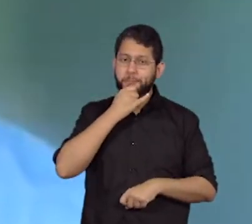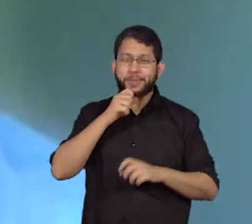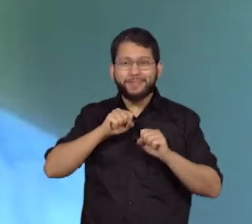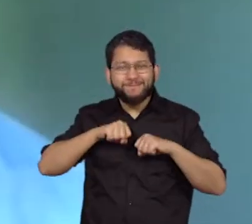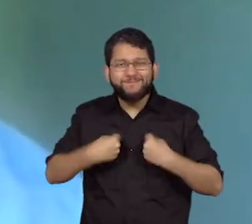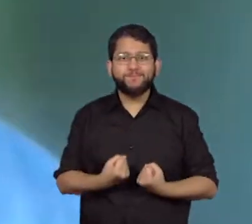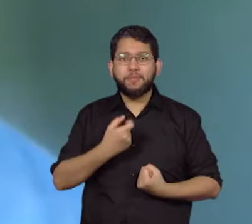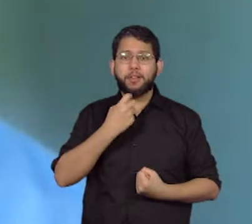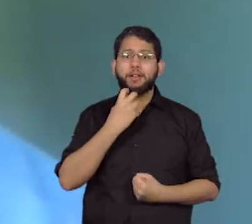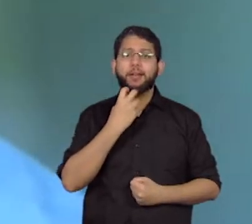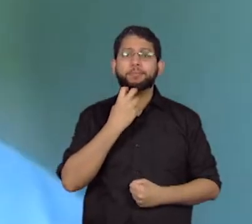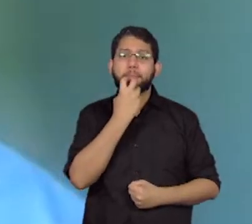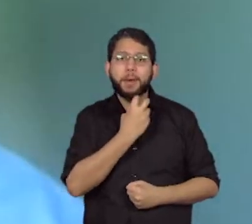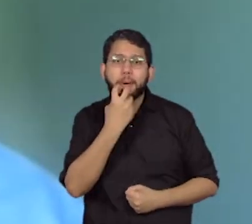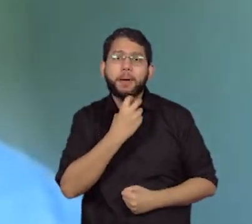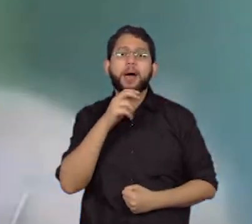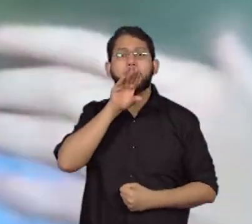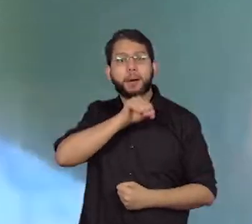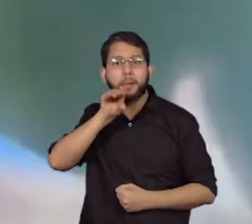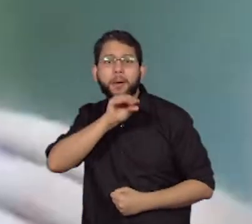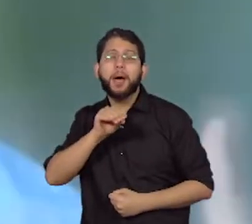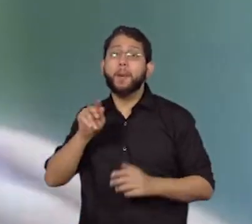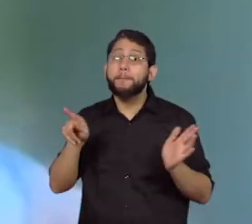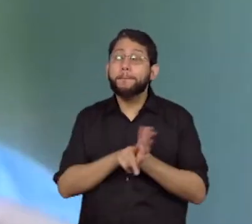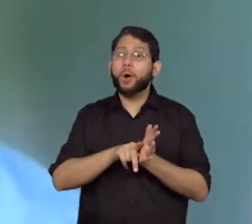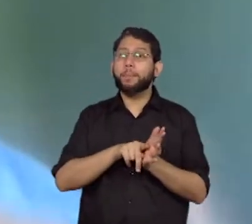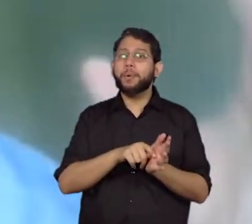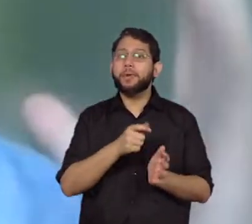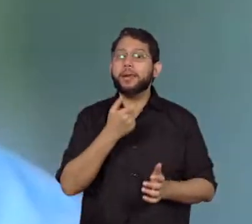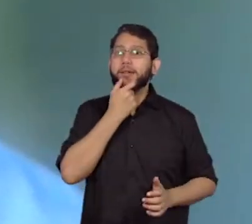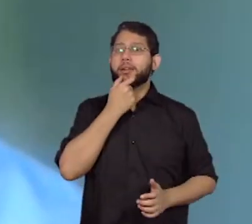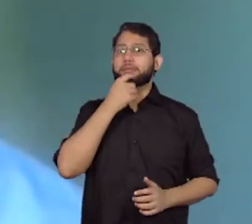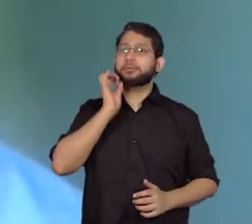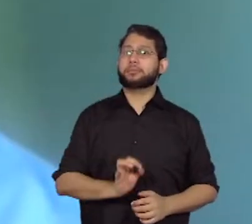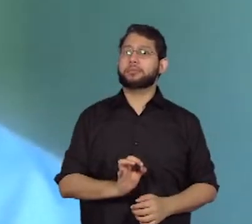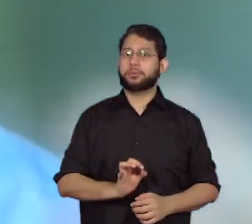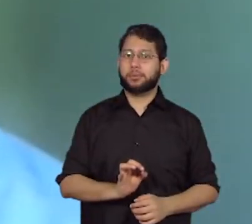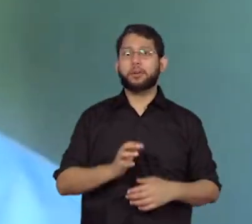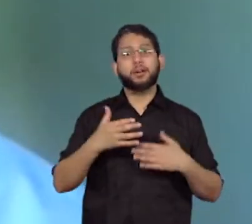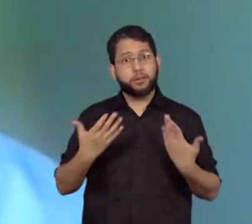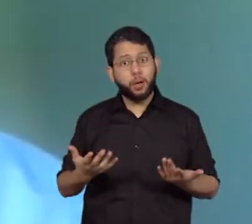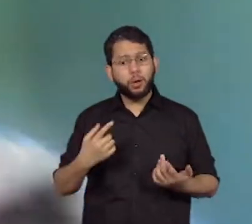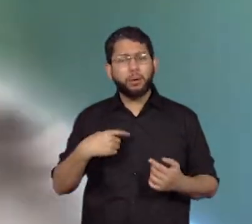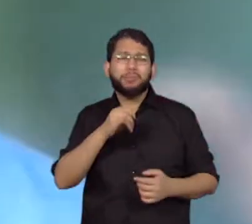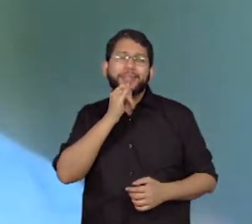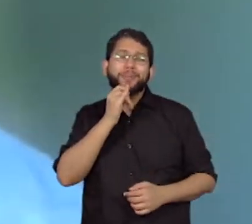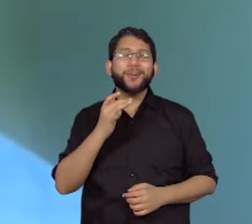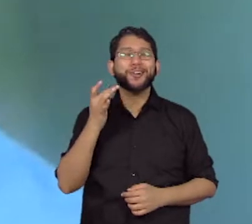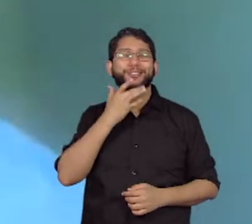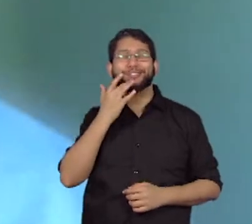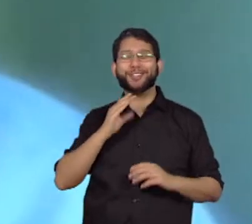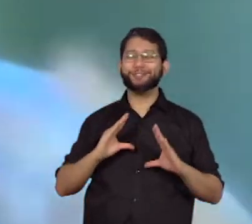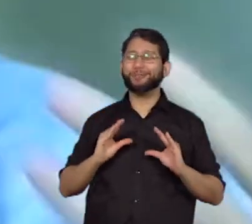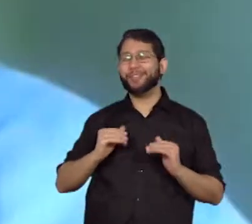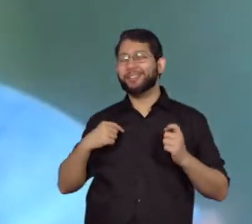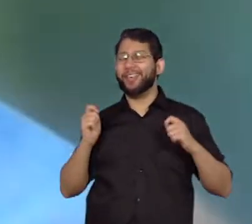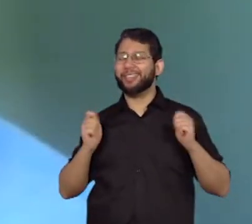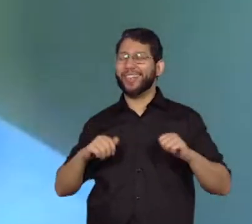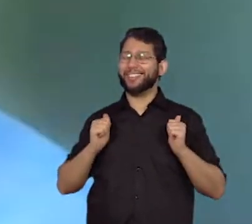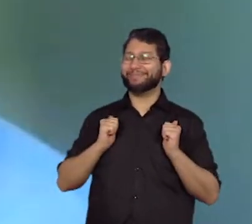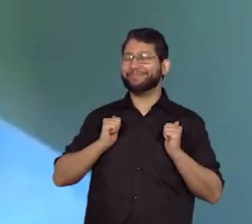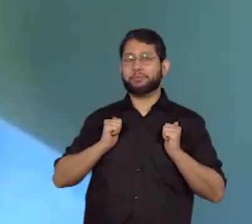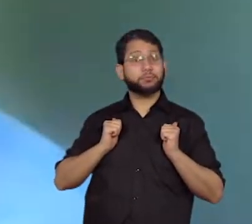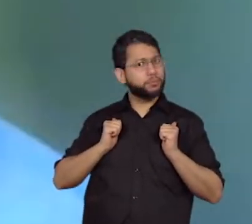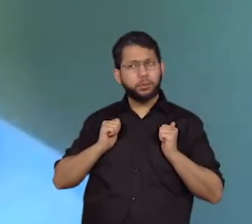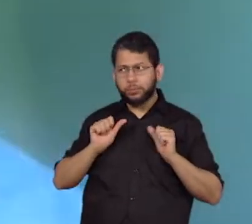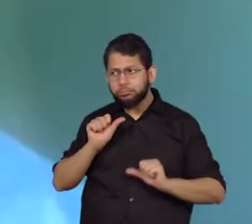forçar, né, sair da sua zona de conforto para aprender. E eu aprendi inglês, pelo menos o suficiente para me virar, fazer